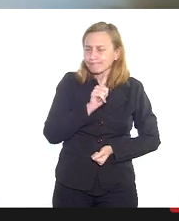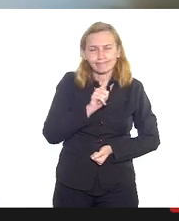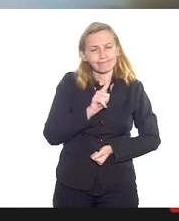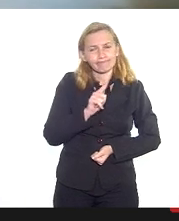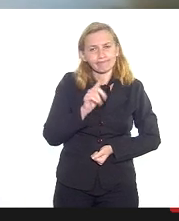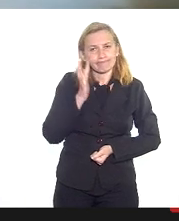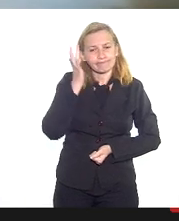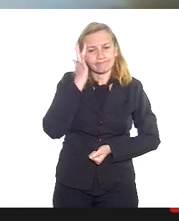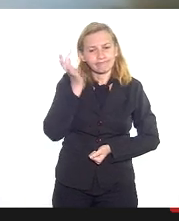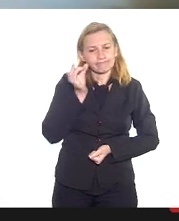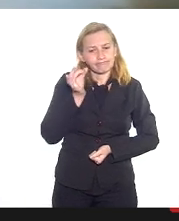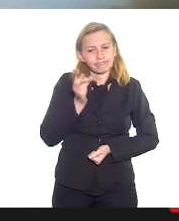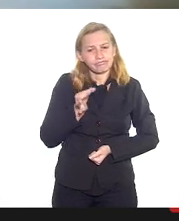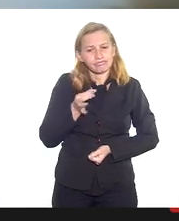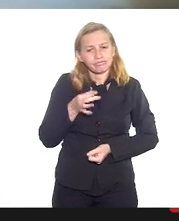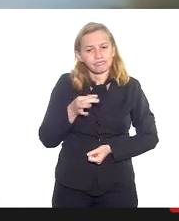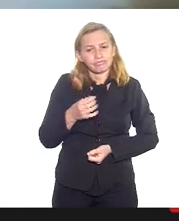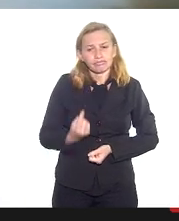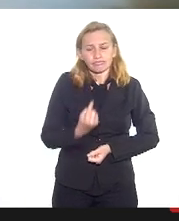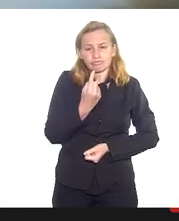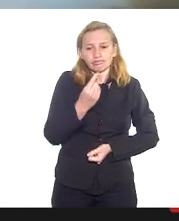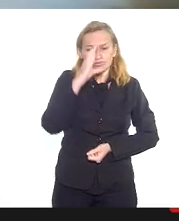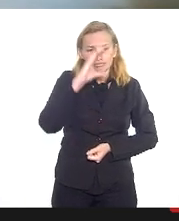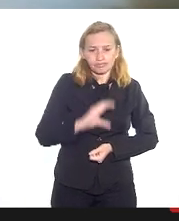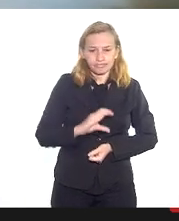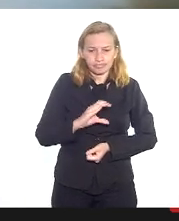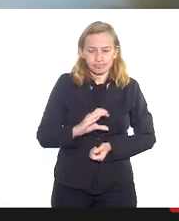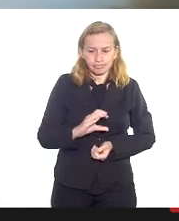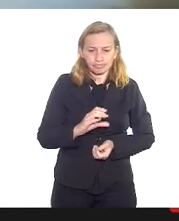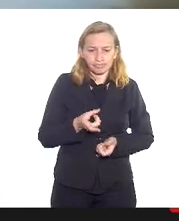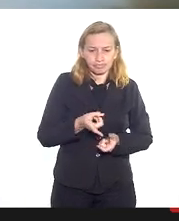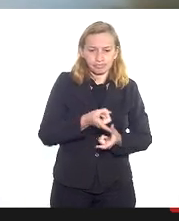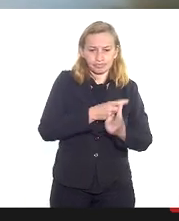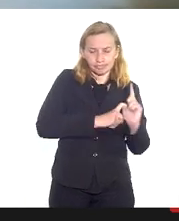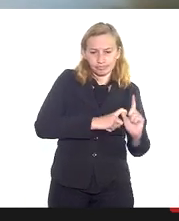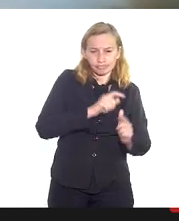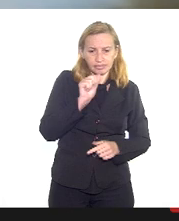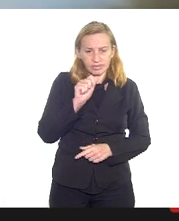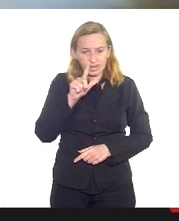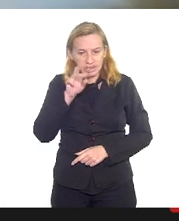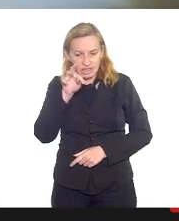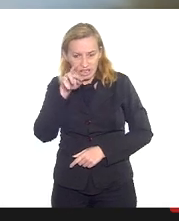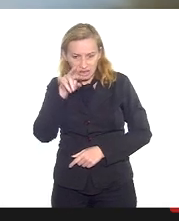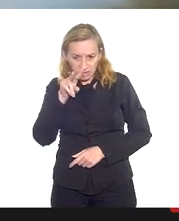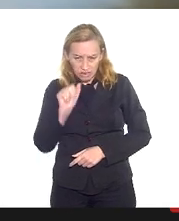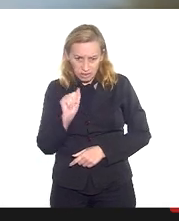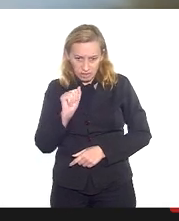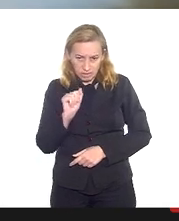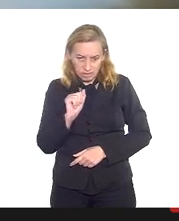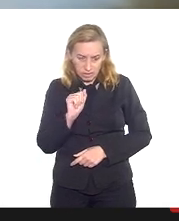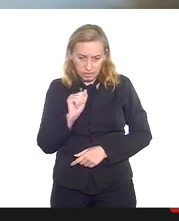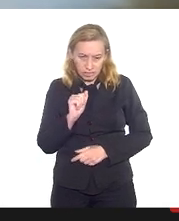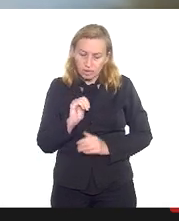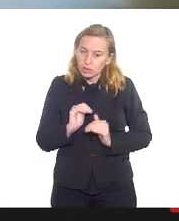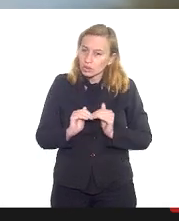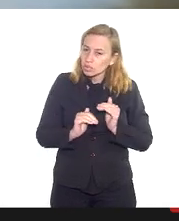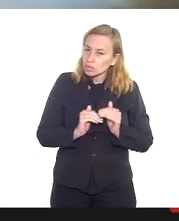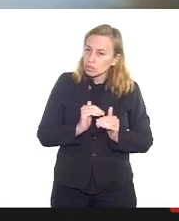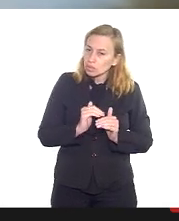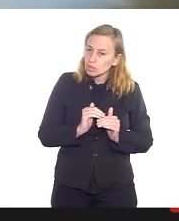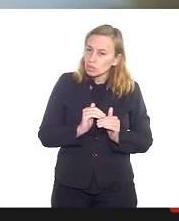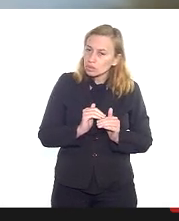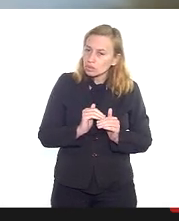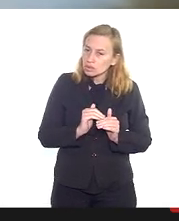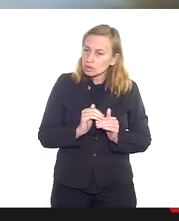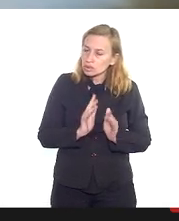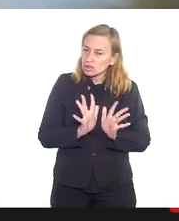entender um cidadão inscrito na dívida ativa, um processo terminal